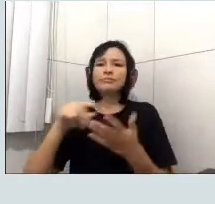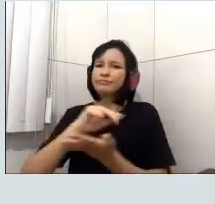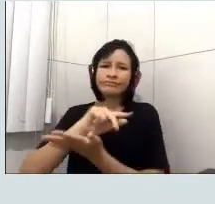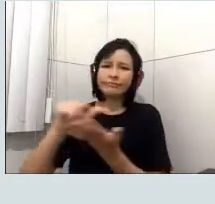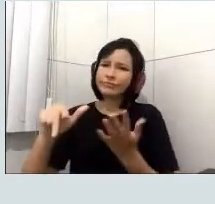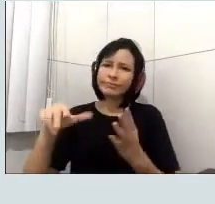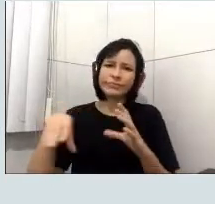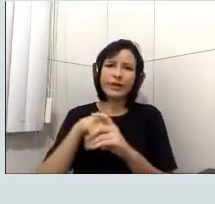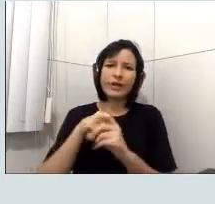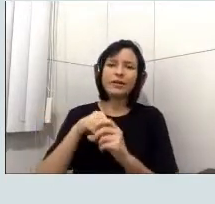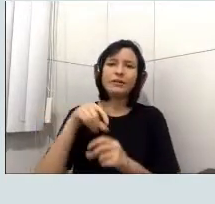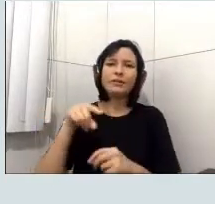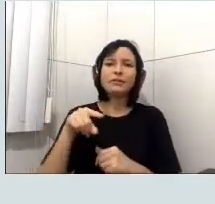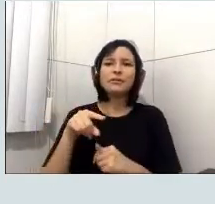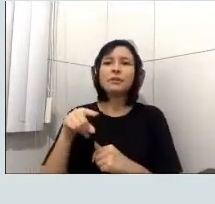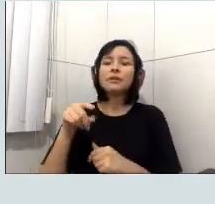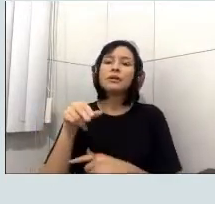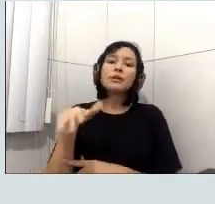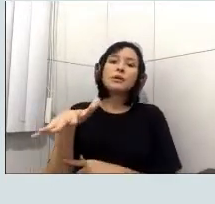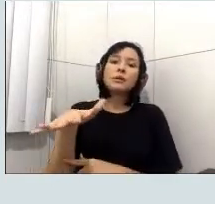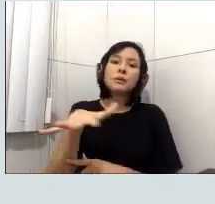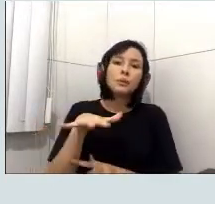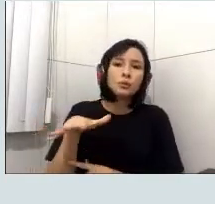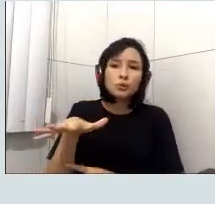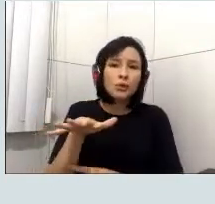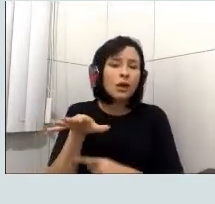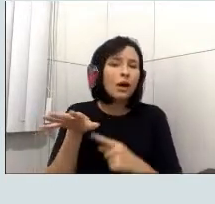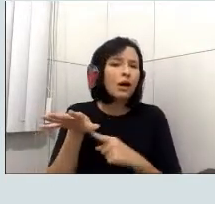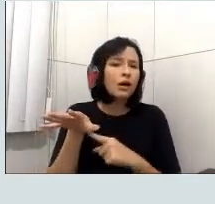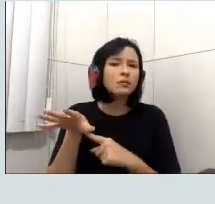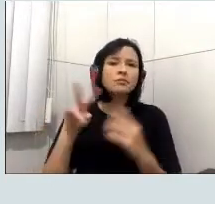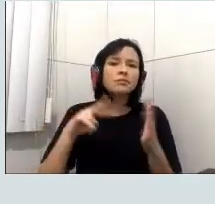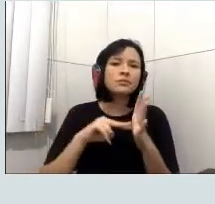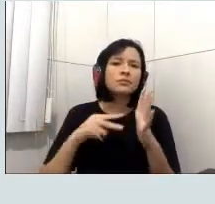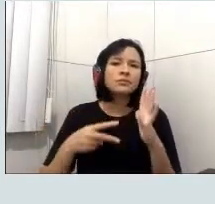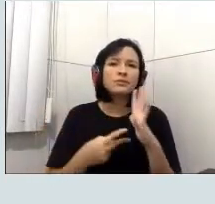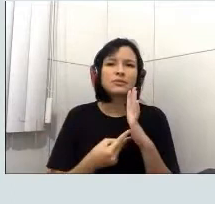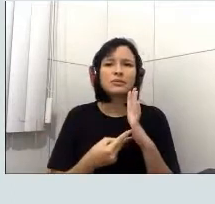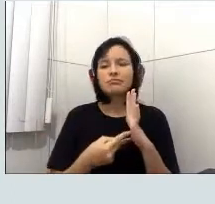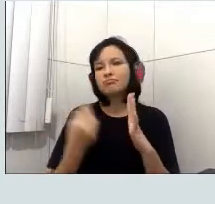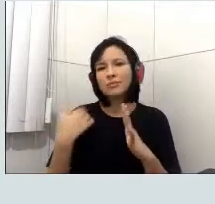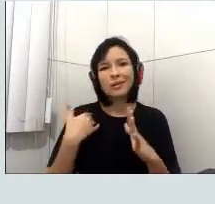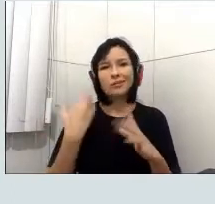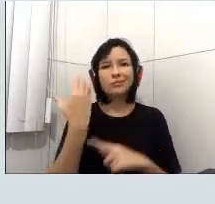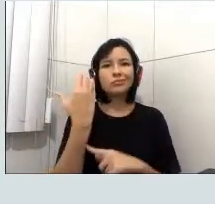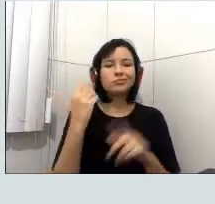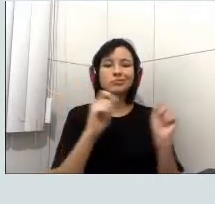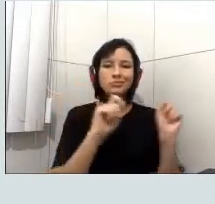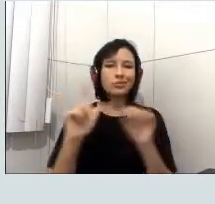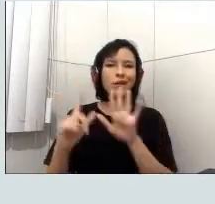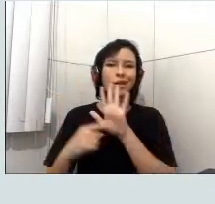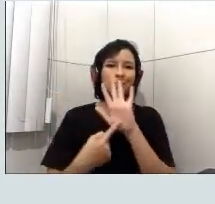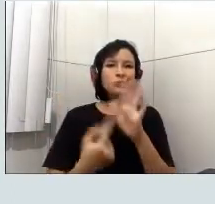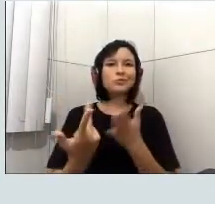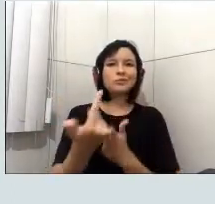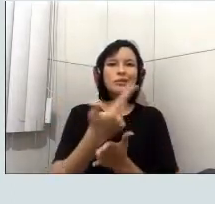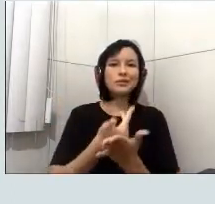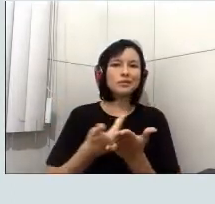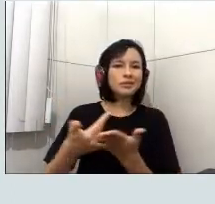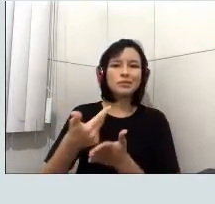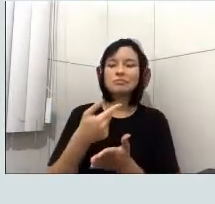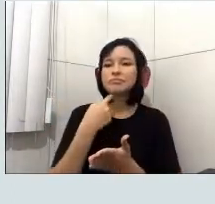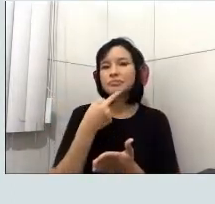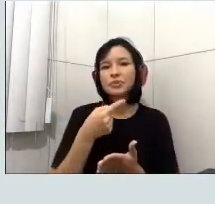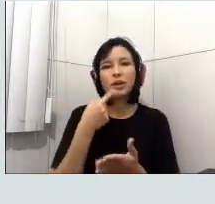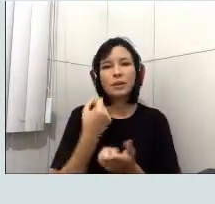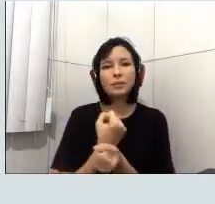no caso do espaço, não tem como eu colocar nesse slide, porque é